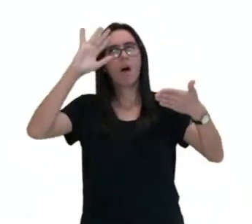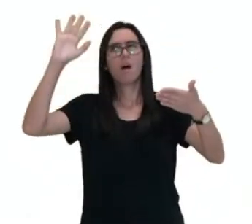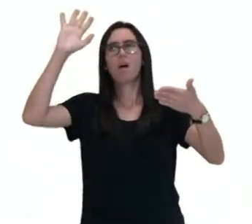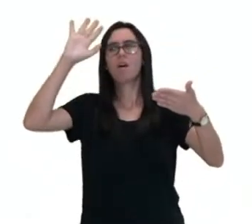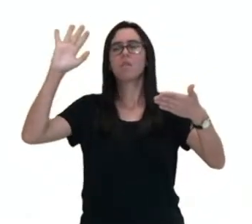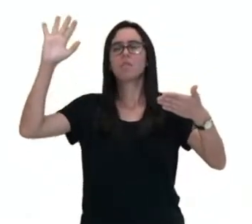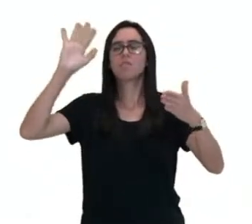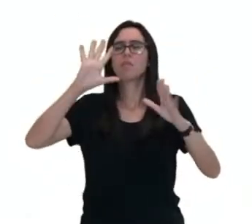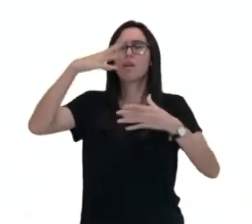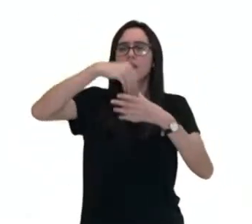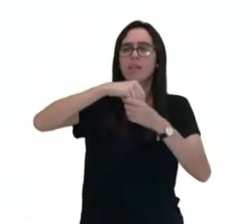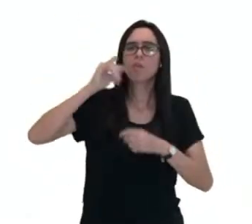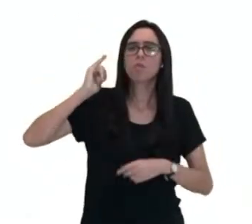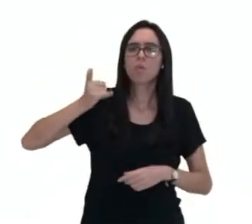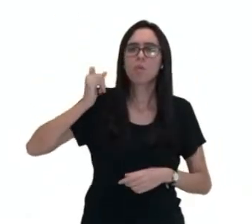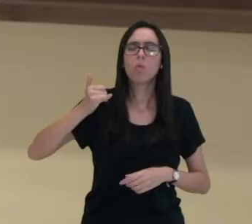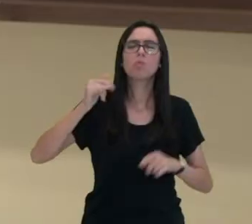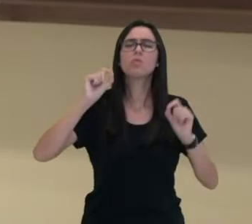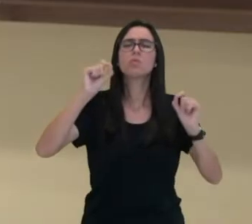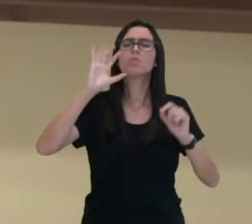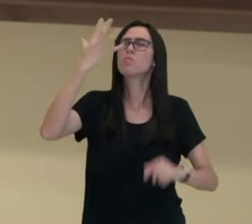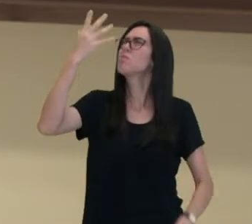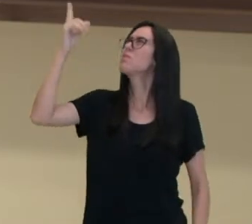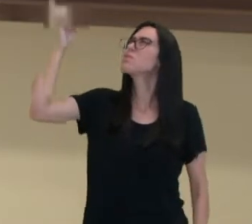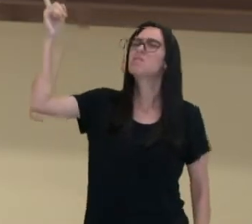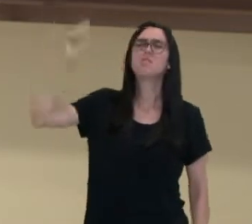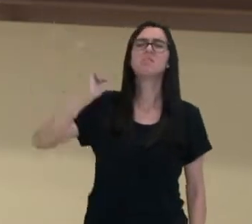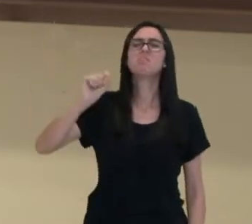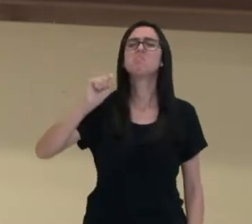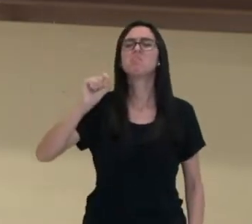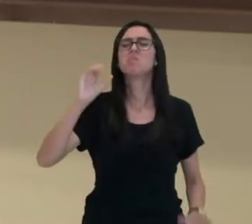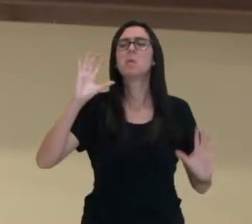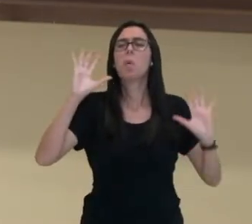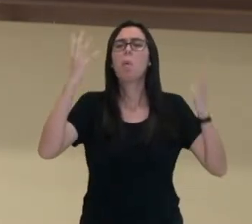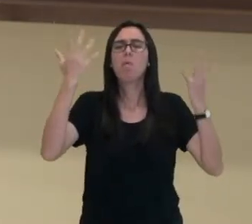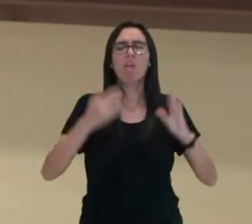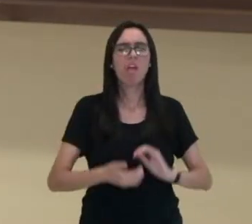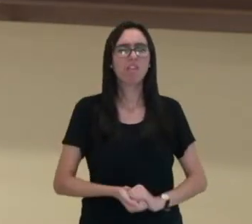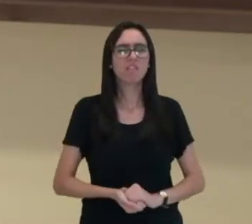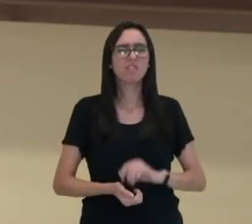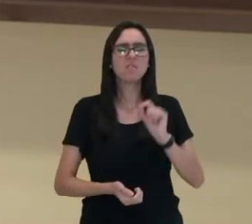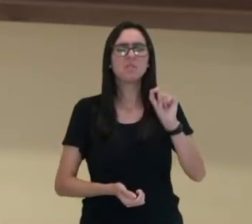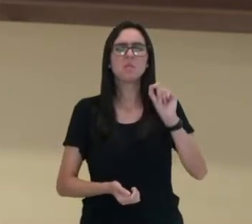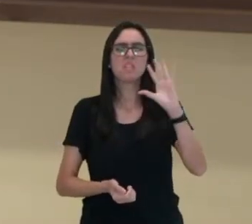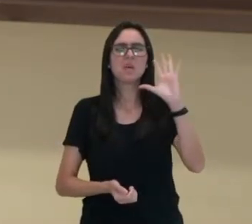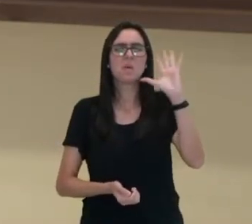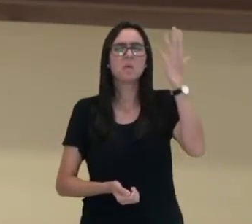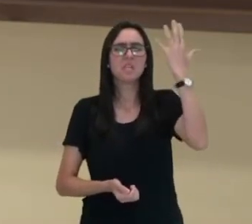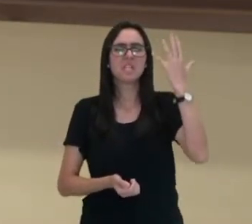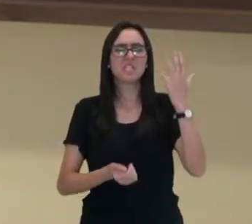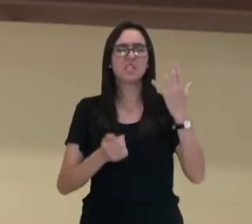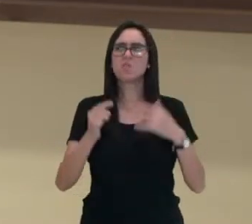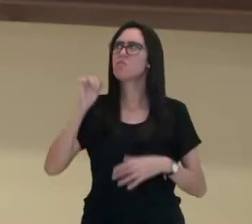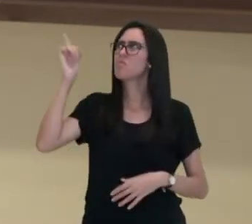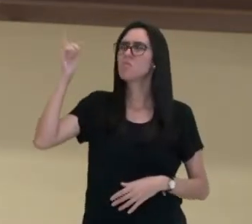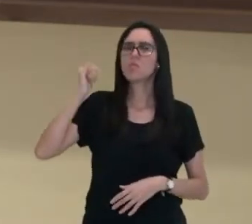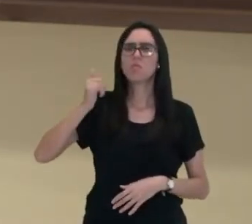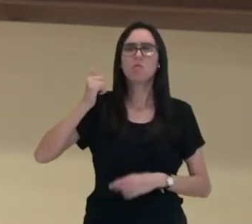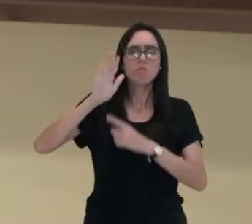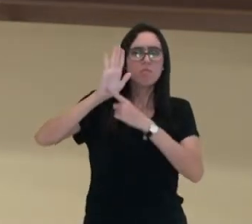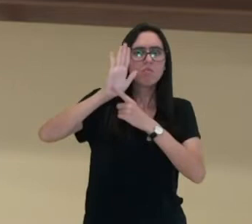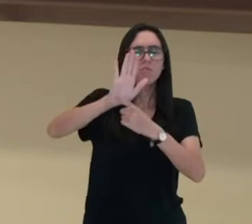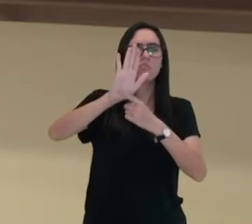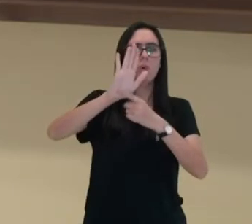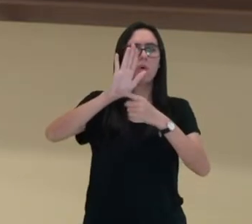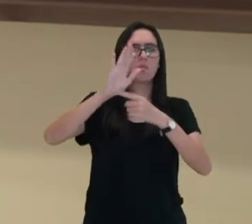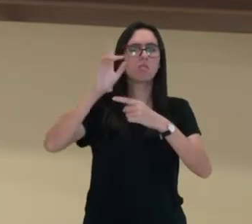do conto o trecho acima descreve? E aí? Né, o que será que aconteceu no conto que está sendo explicitado